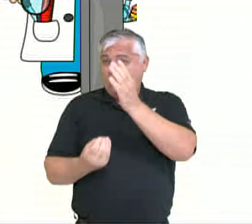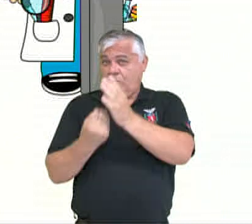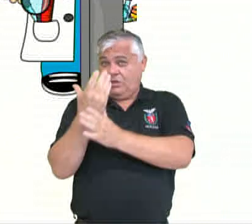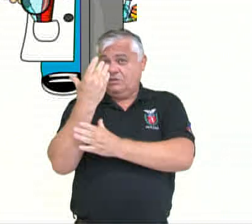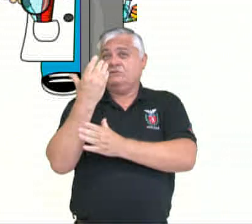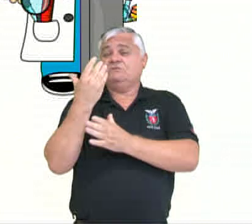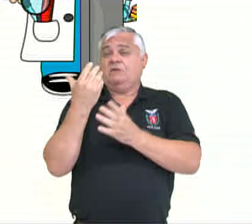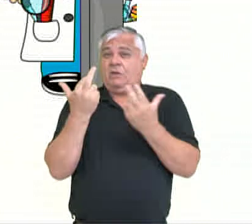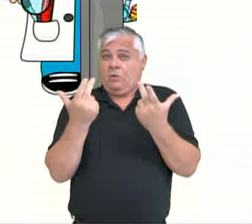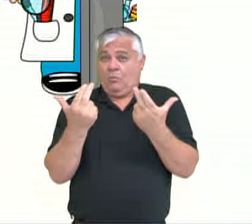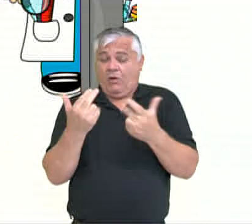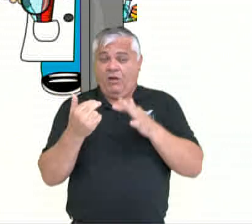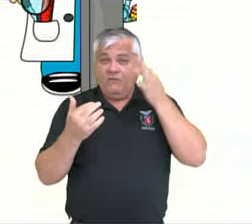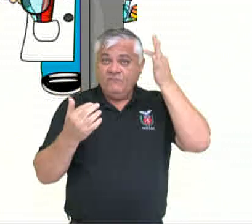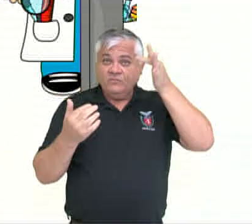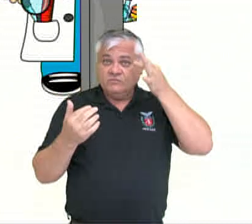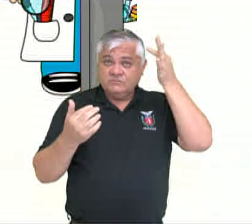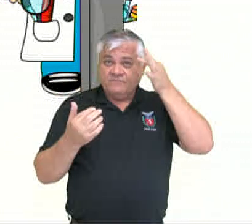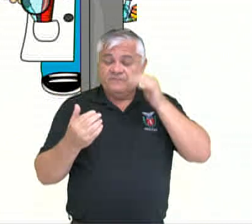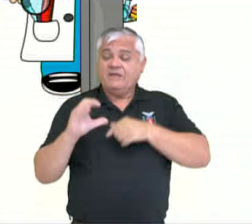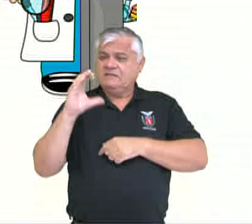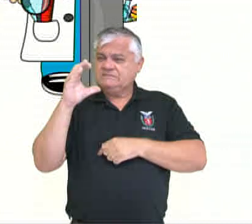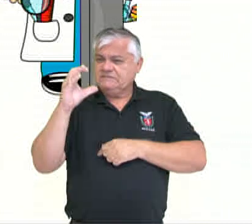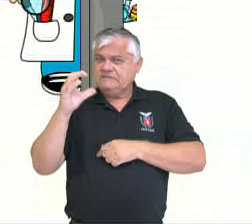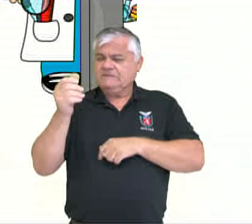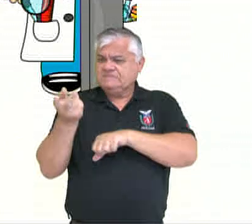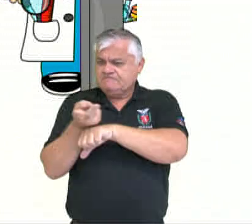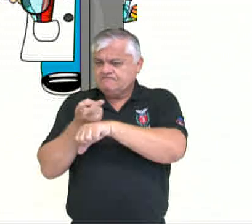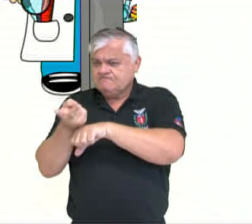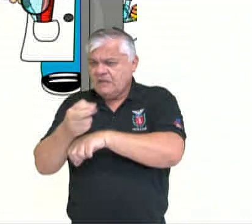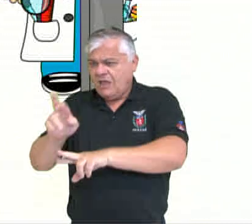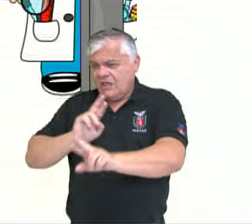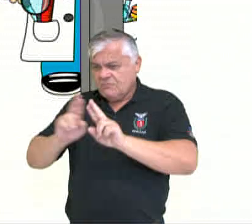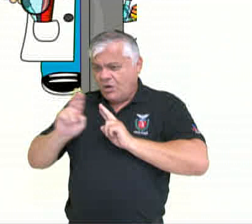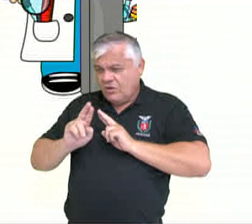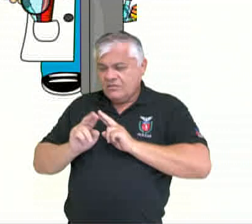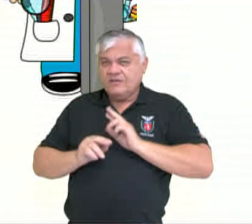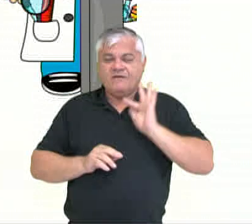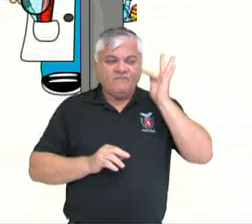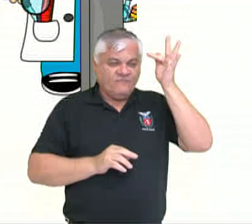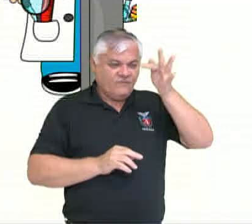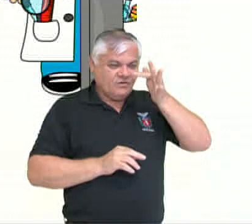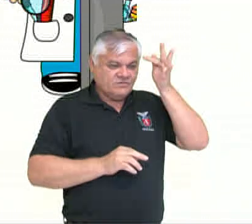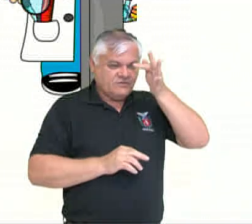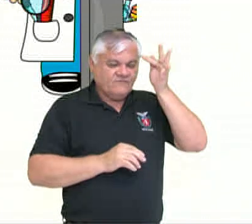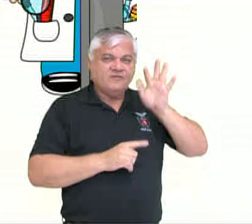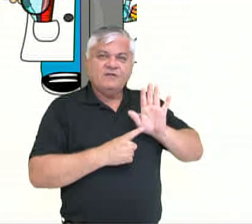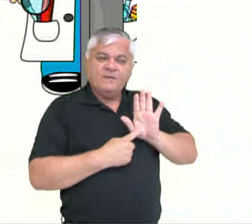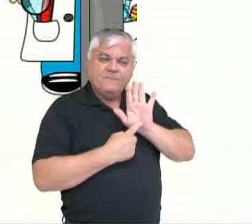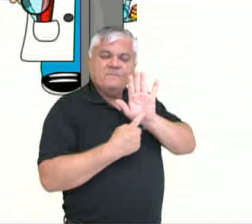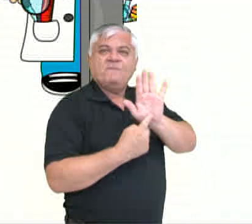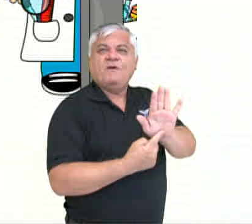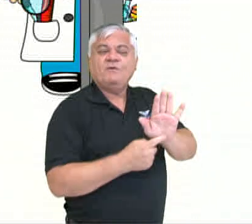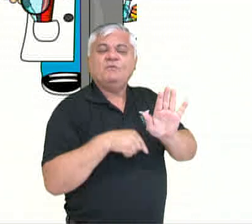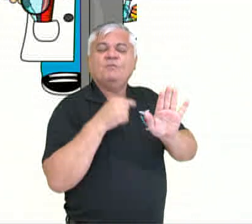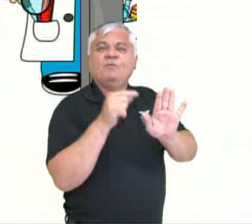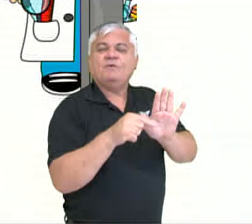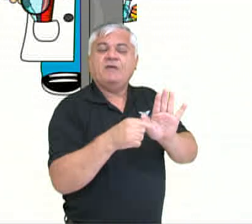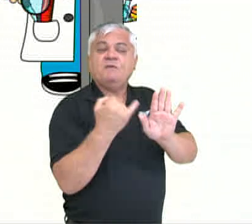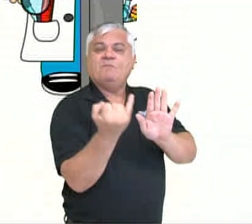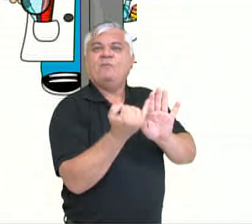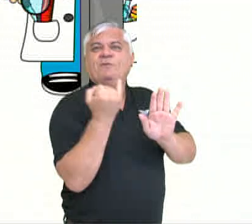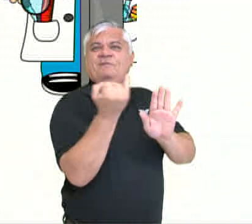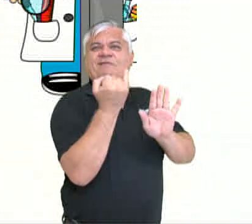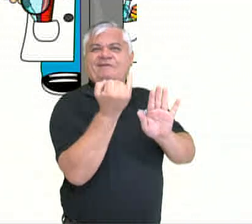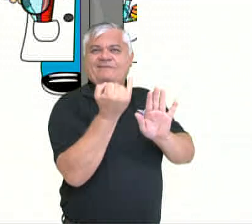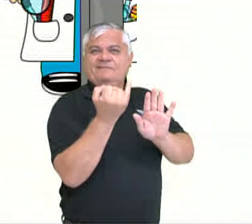a ciência busca respostas, a filosofia apresenta as questões